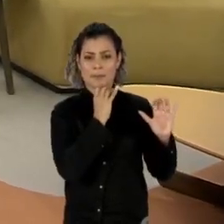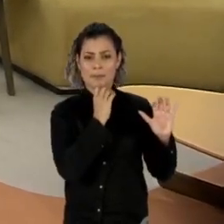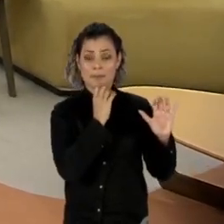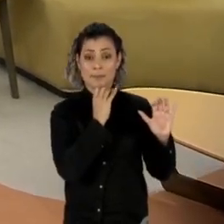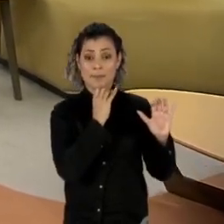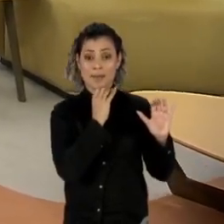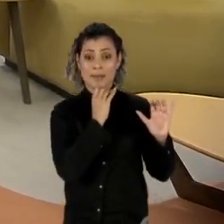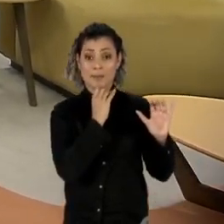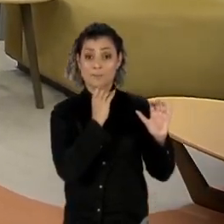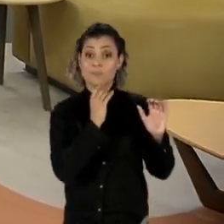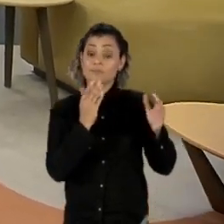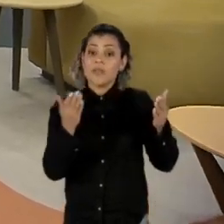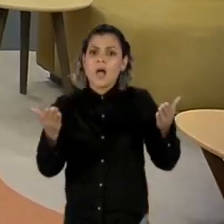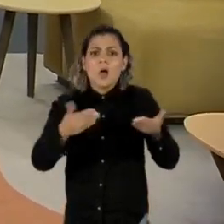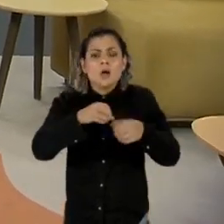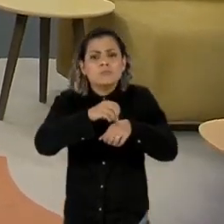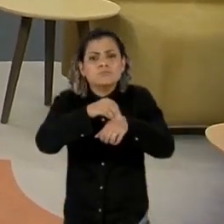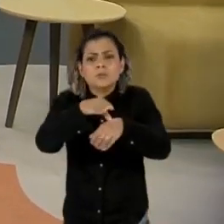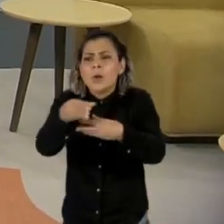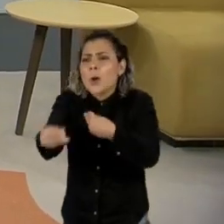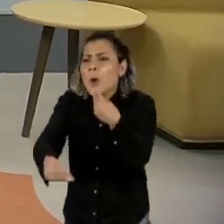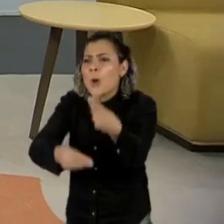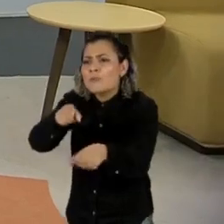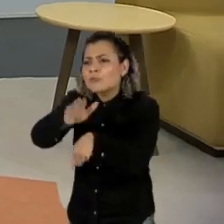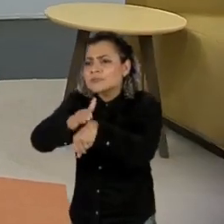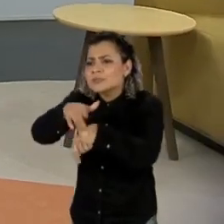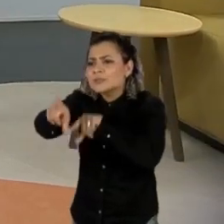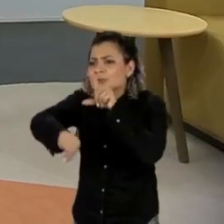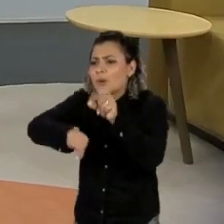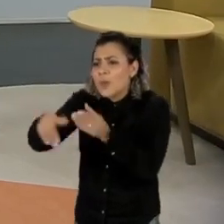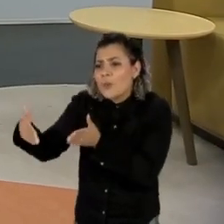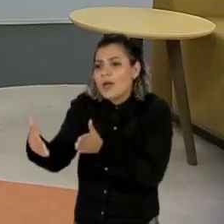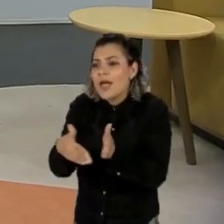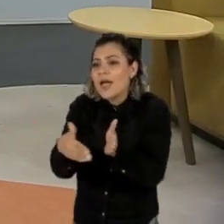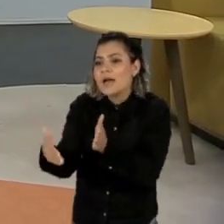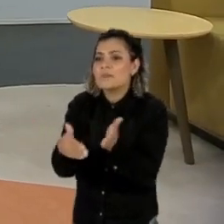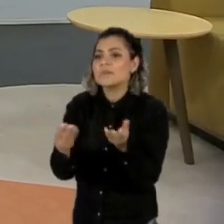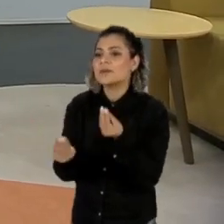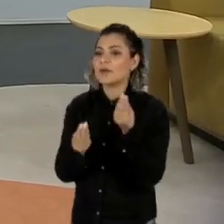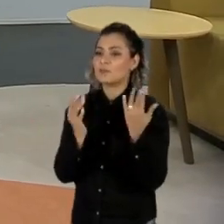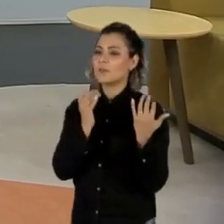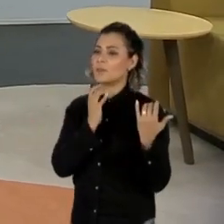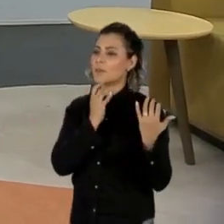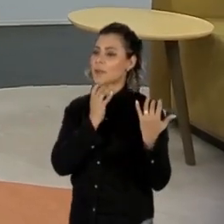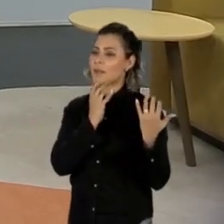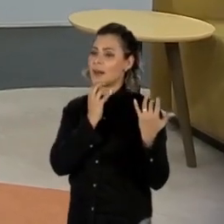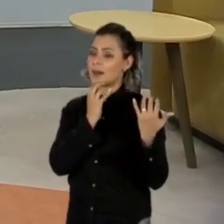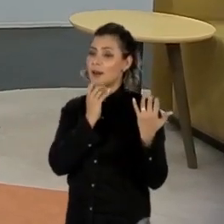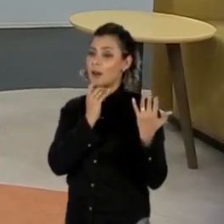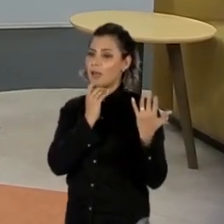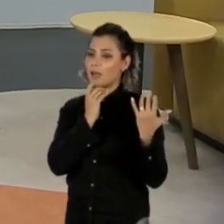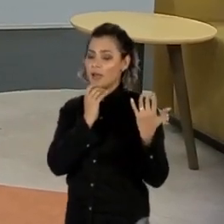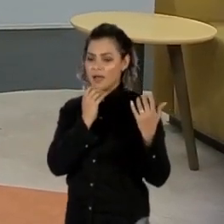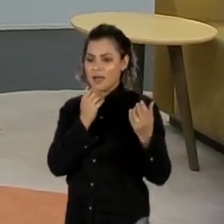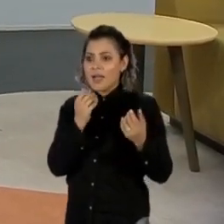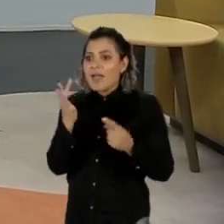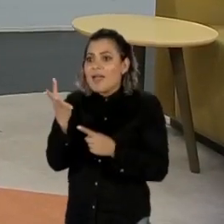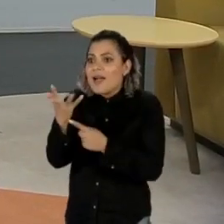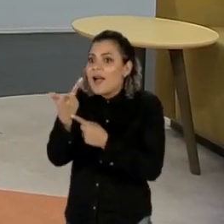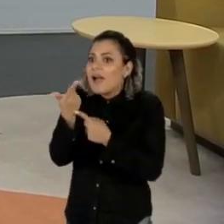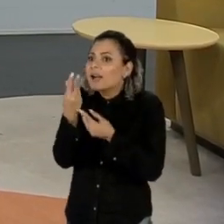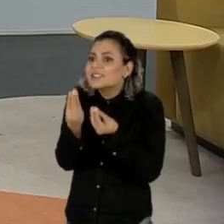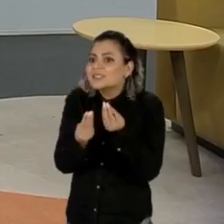conosco me diz como é que você escolheu esse seu caminho é a arte da flauta de